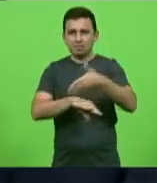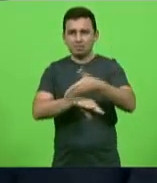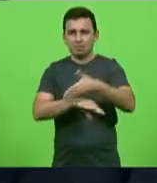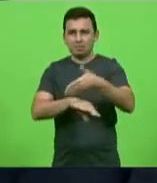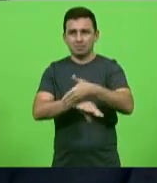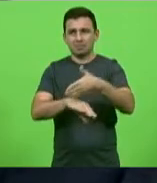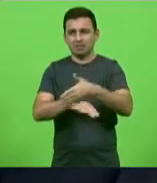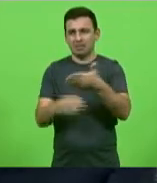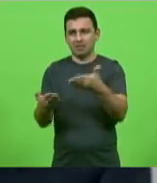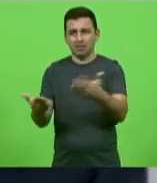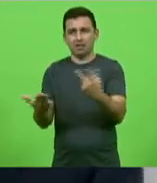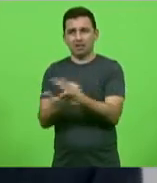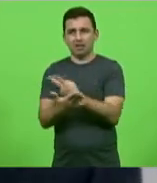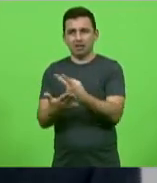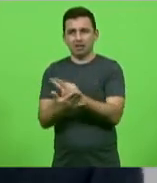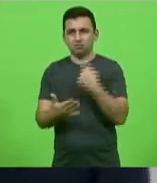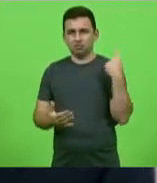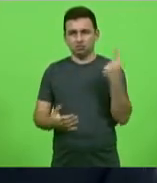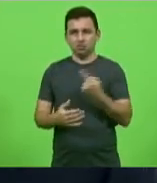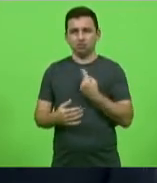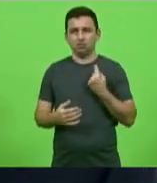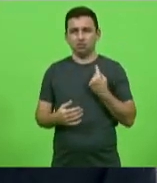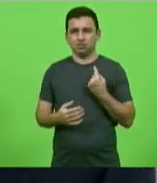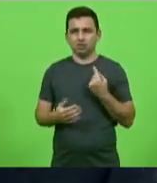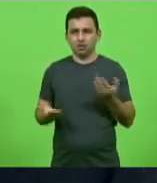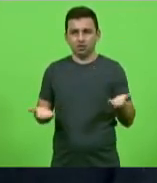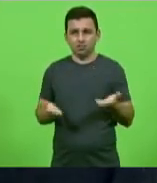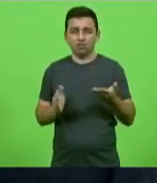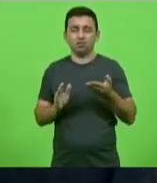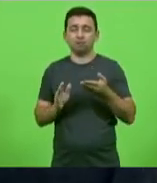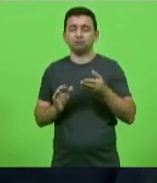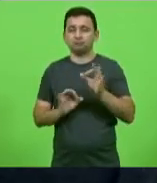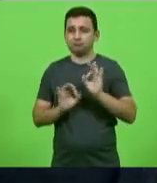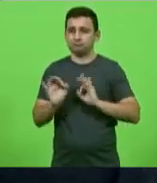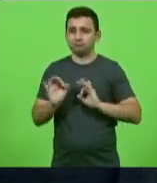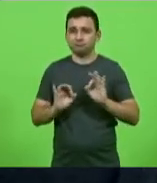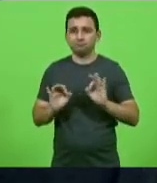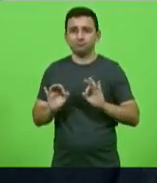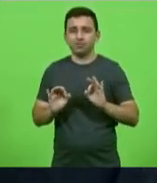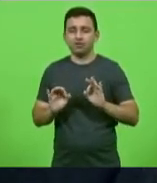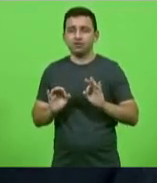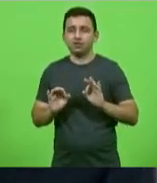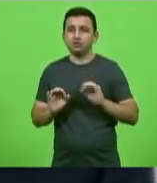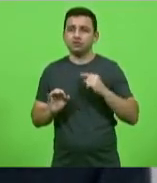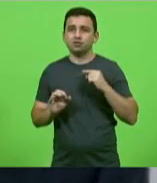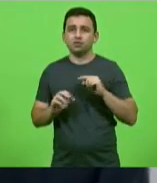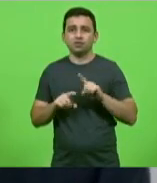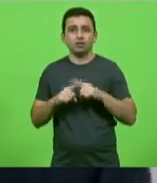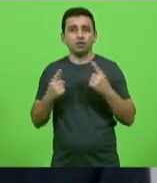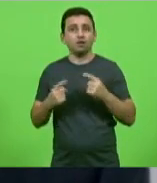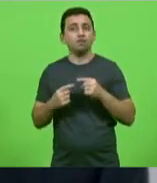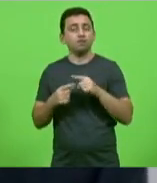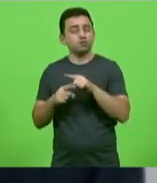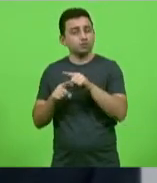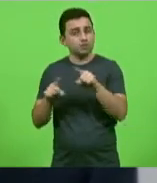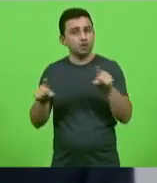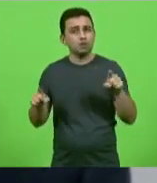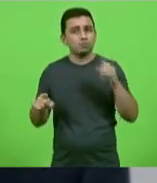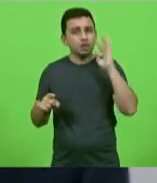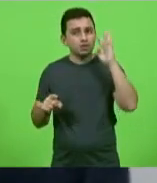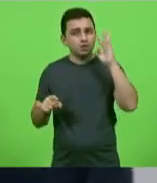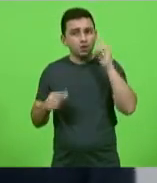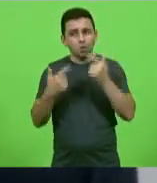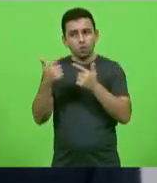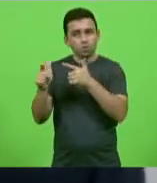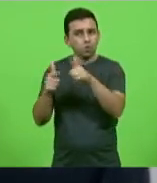atos praticados ao qual nós estamos julgando. Portanto, não socializem as consequências dos